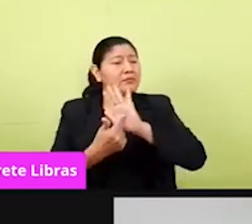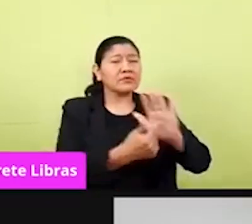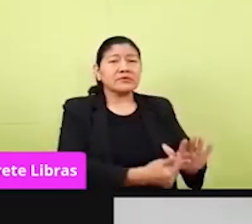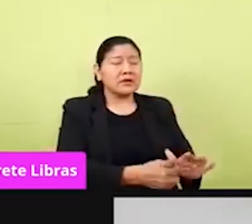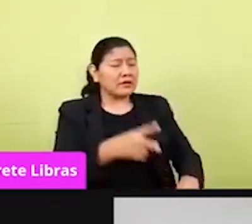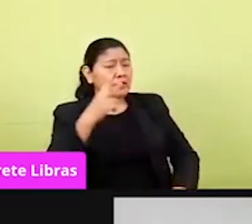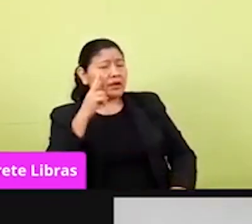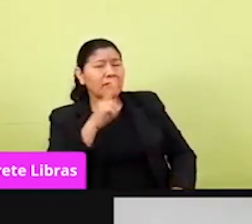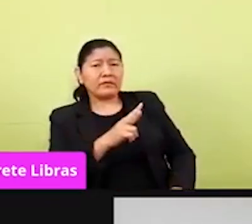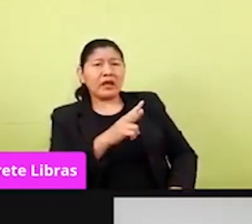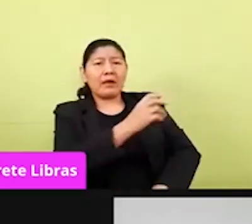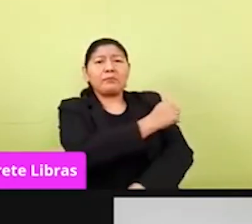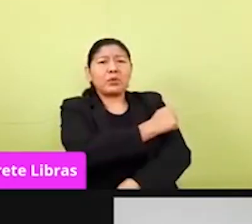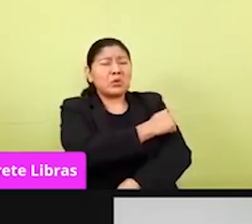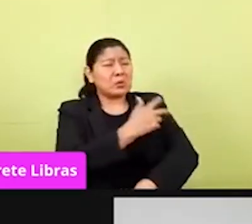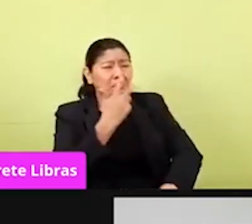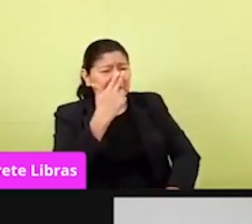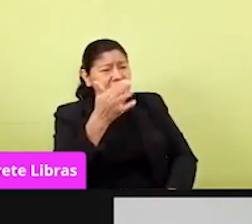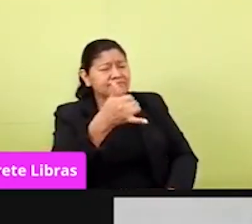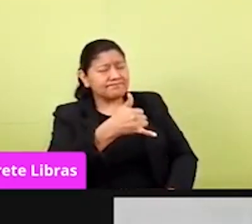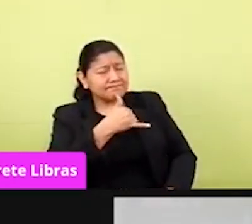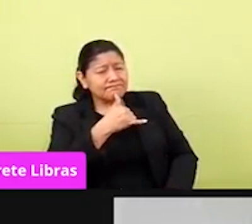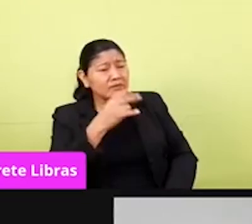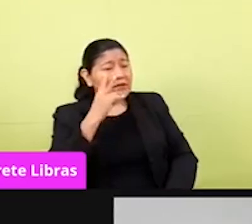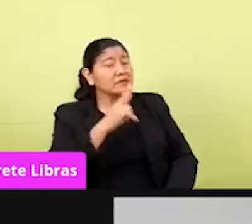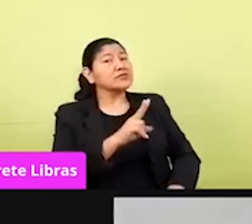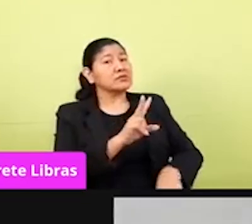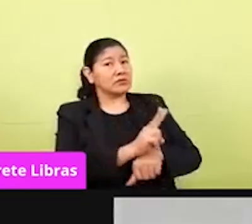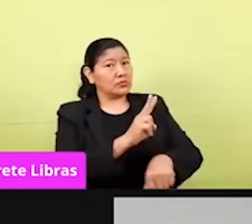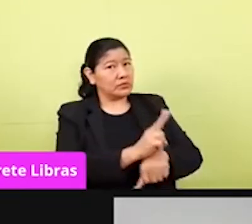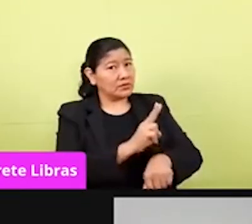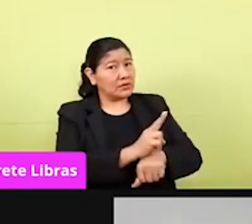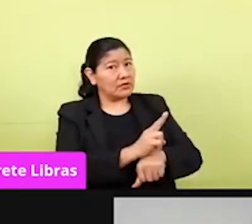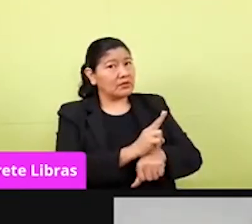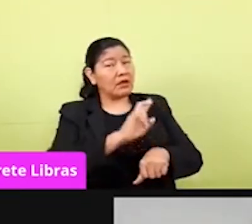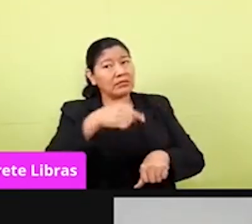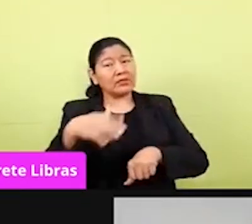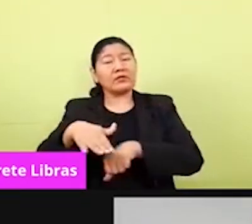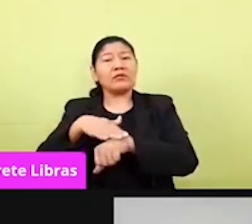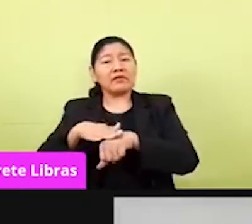que vivencia isso dentro da sua família, né? E a gente tem sempre essa